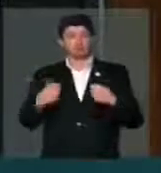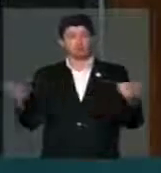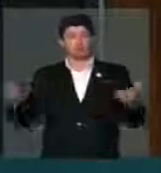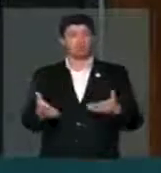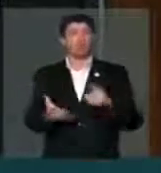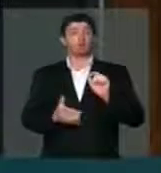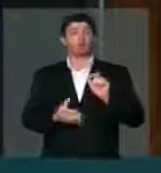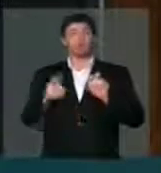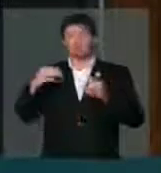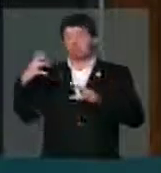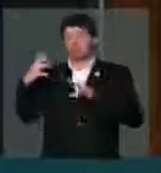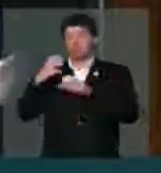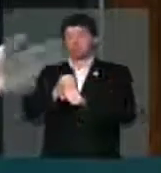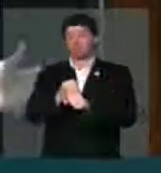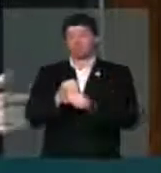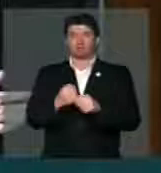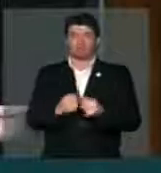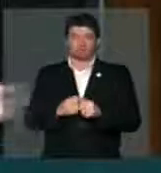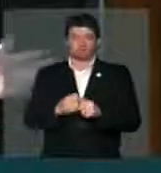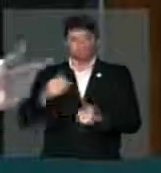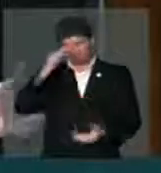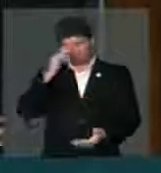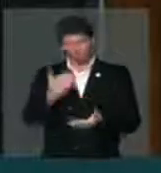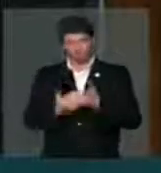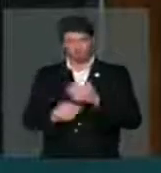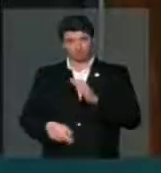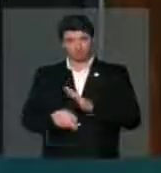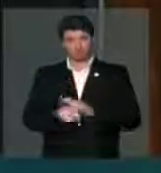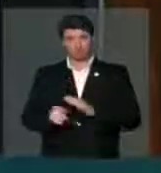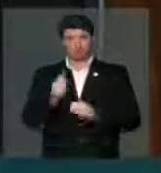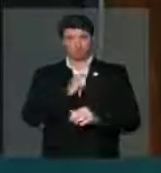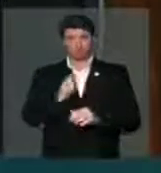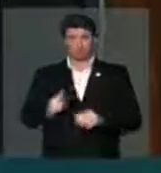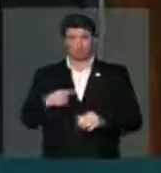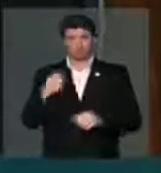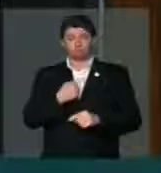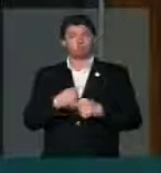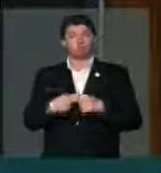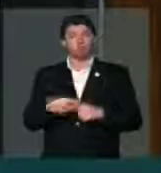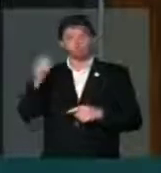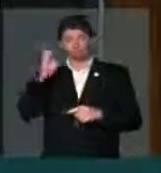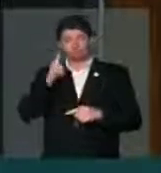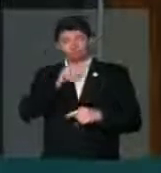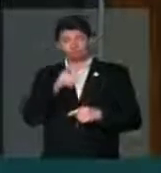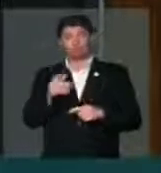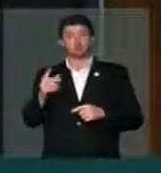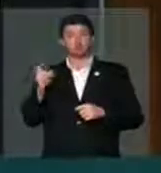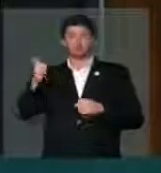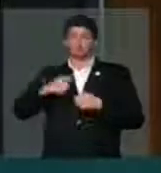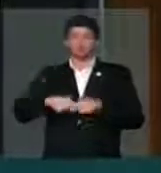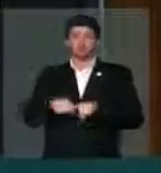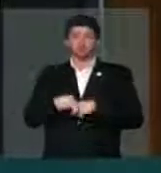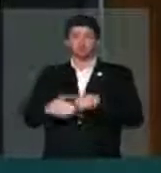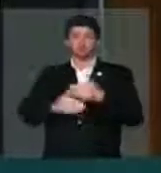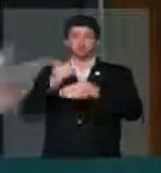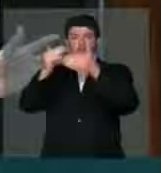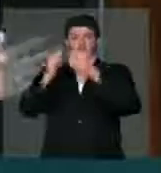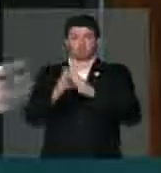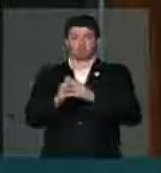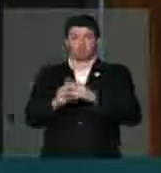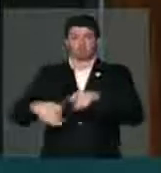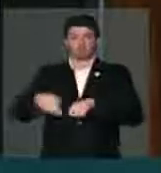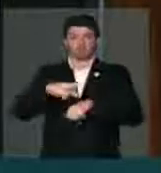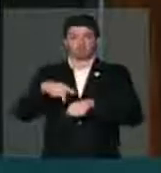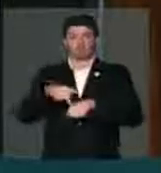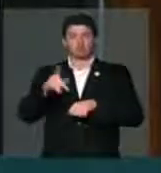momento, resgatar a credibilidade dos nossos governos para que o país retome o seu papel de crescimento. Um país